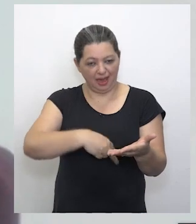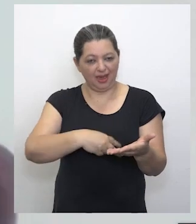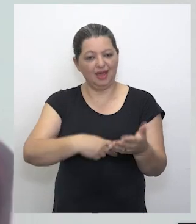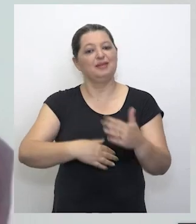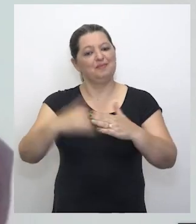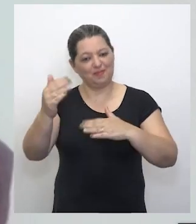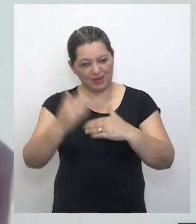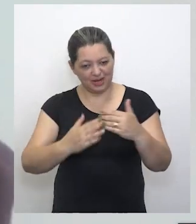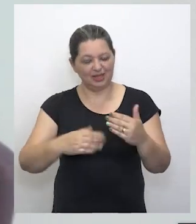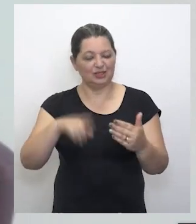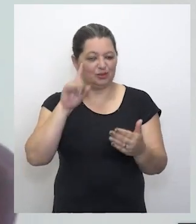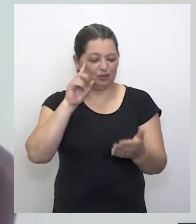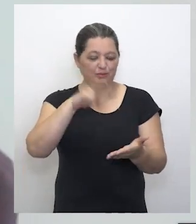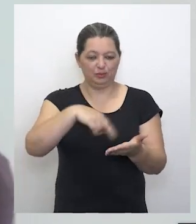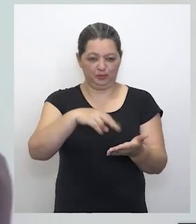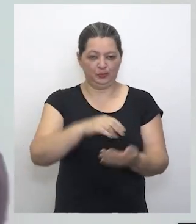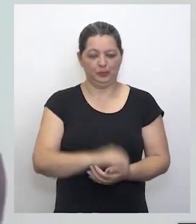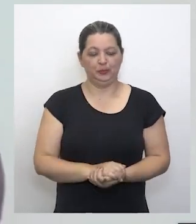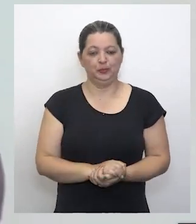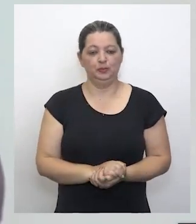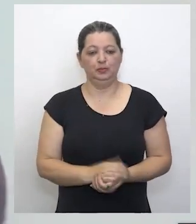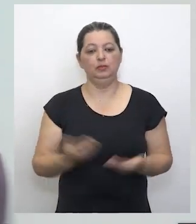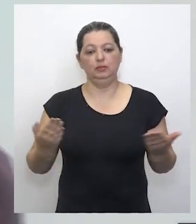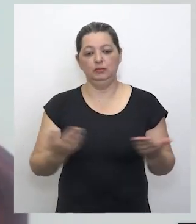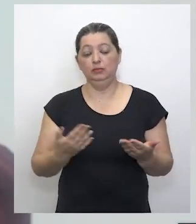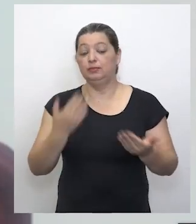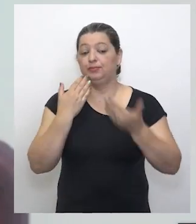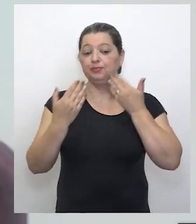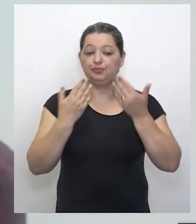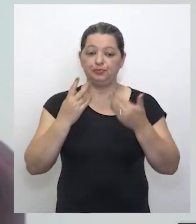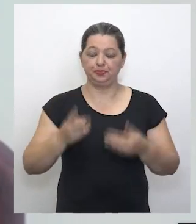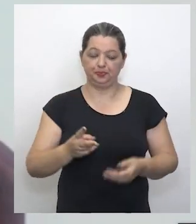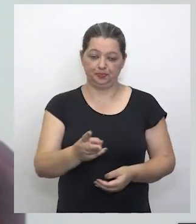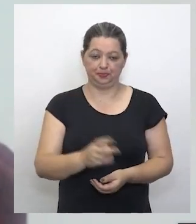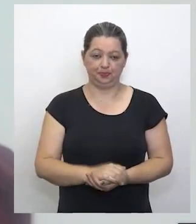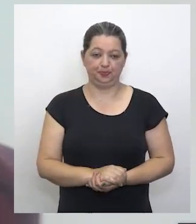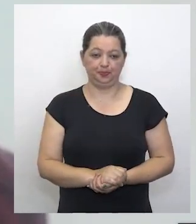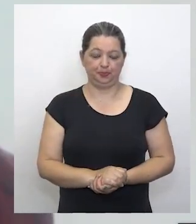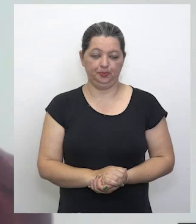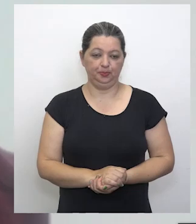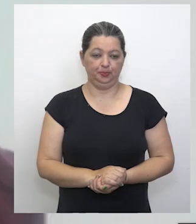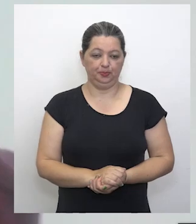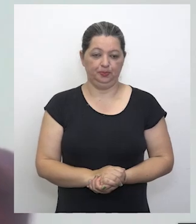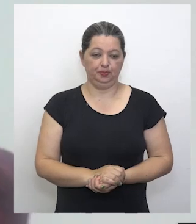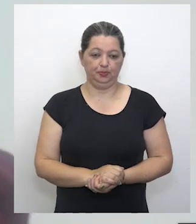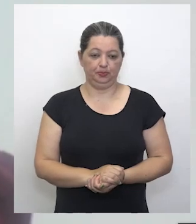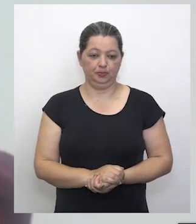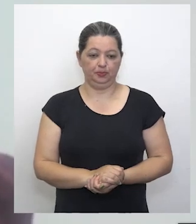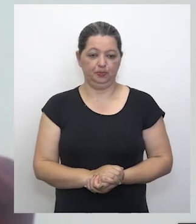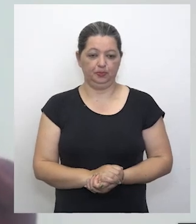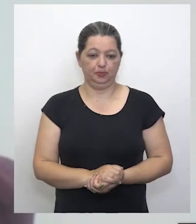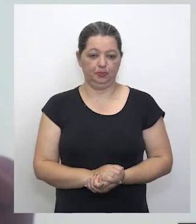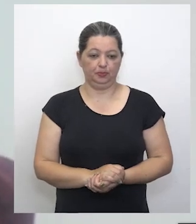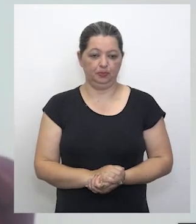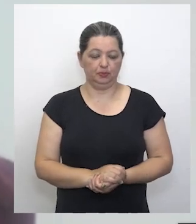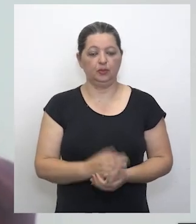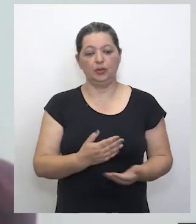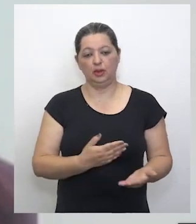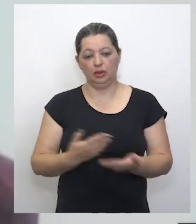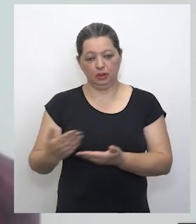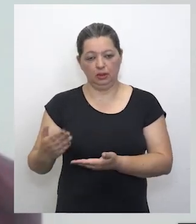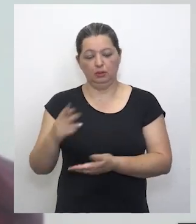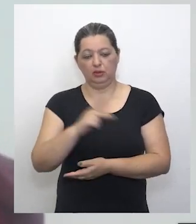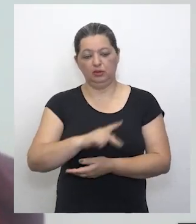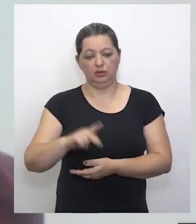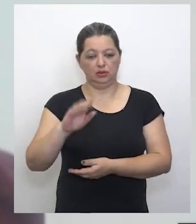para a gente continuar um pouquinho a nossa conversa, eu vou devolver para a professora Cleidmar,